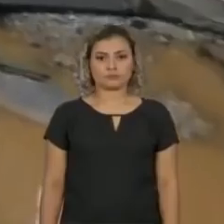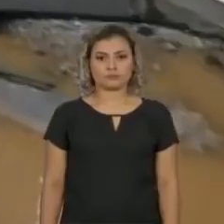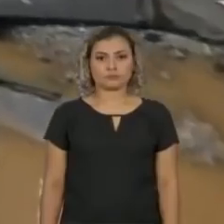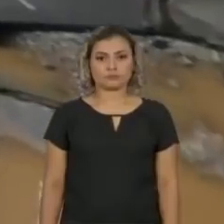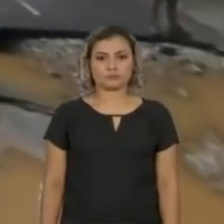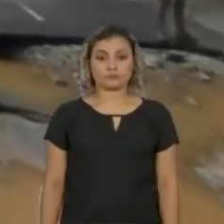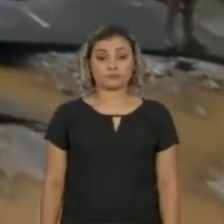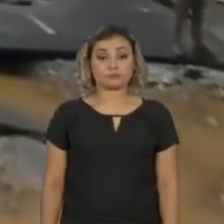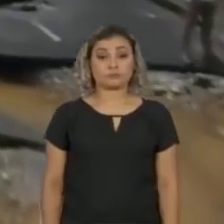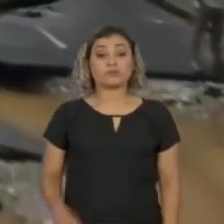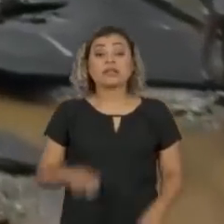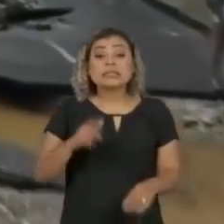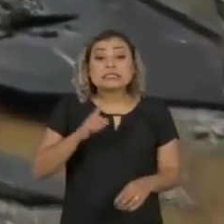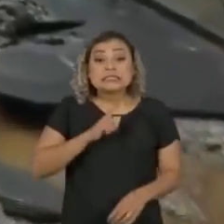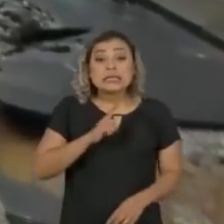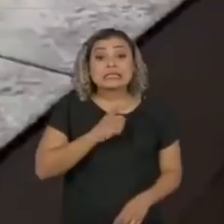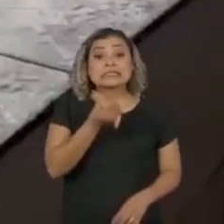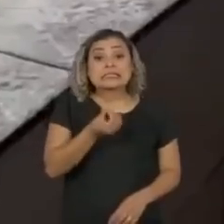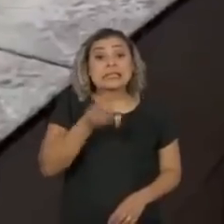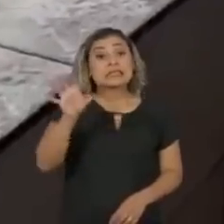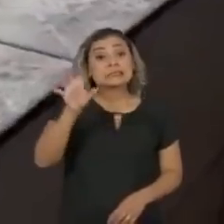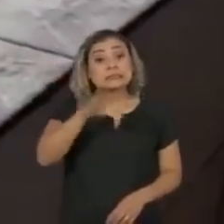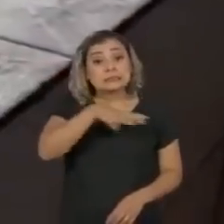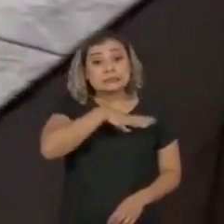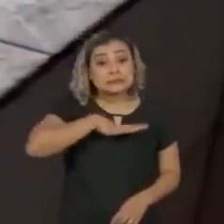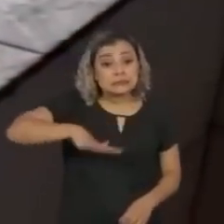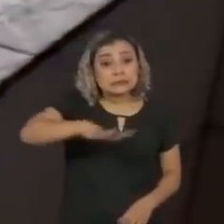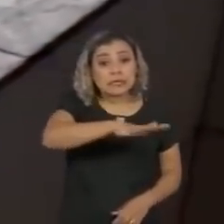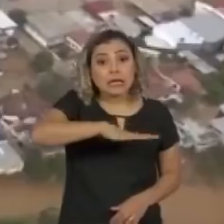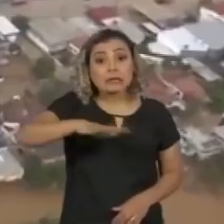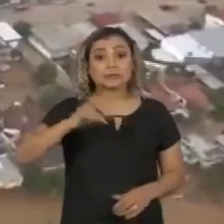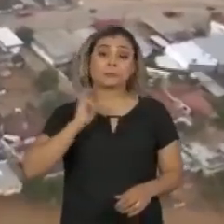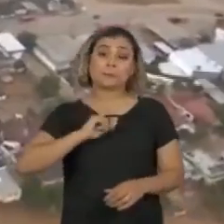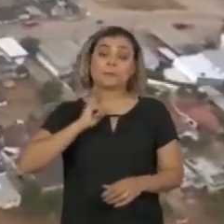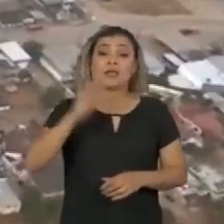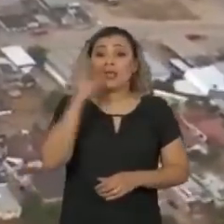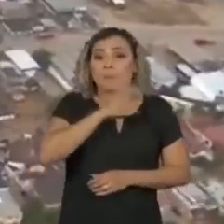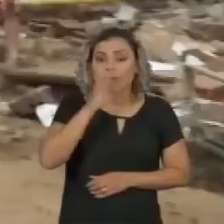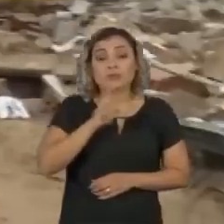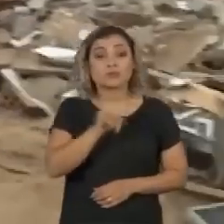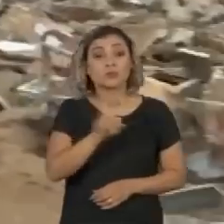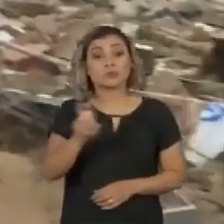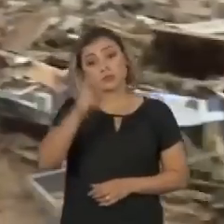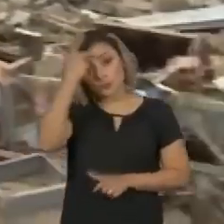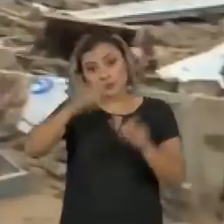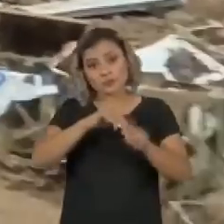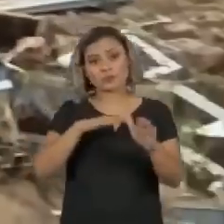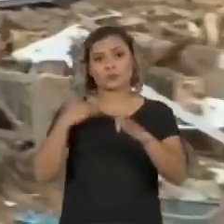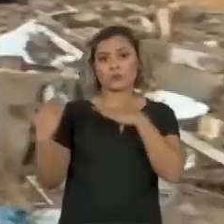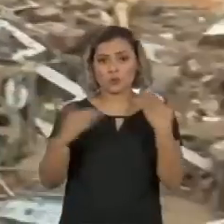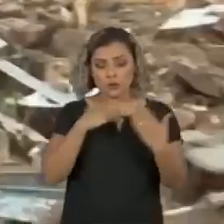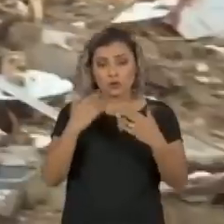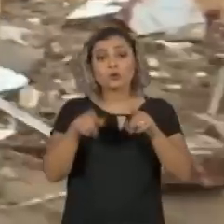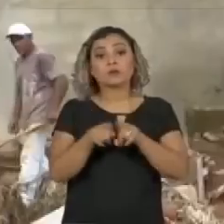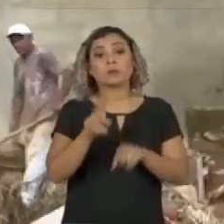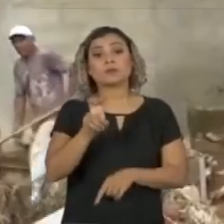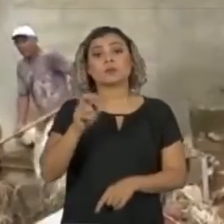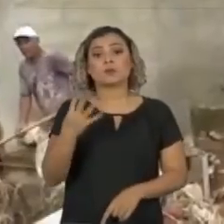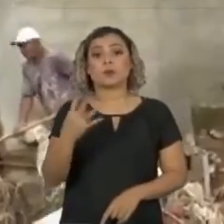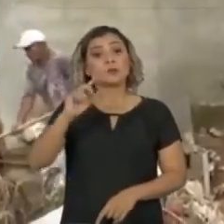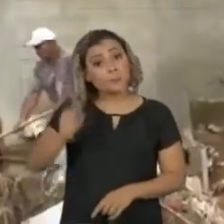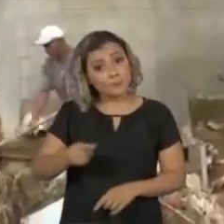aprovados. Mais de 100 cidades de Minas estão em estado de emergência. 55 pessoas morreram e pelo menos 54 mil